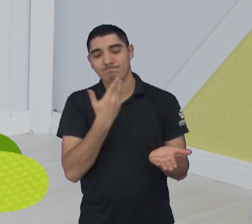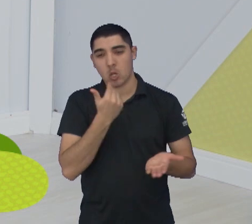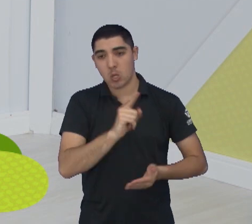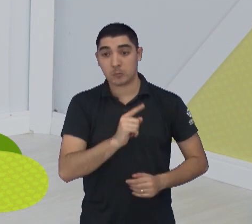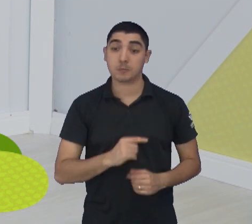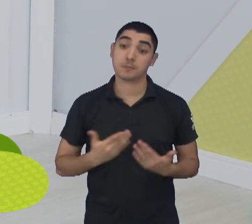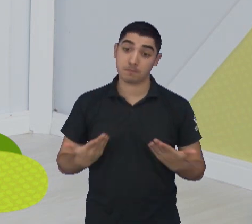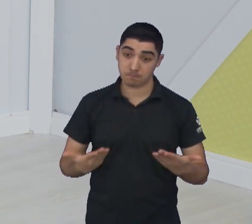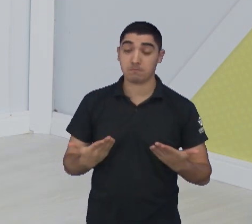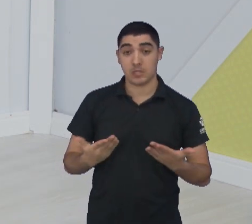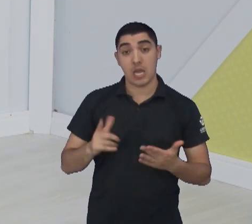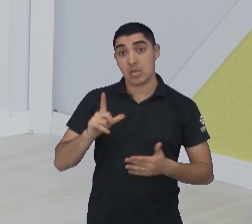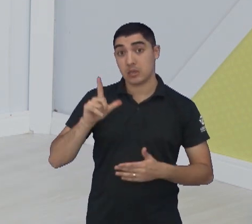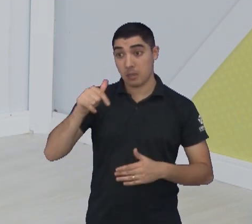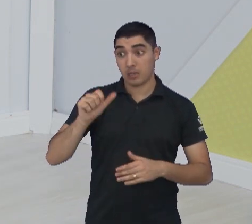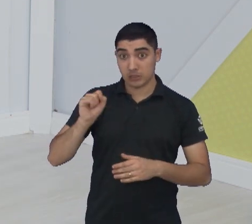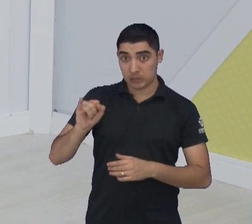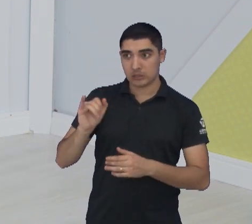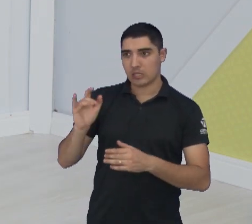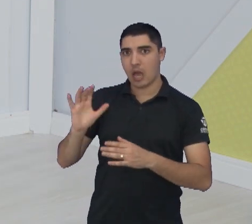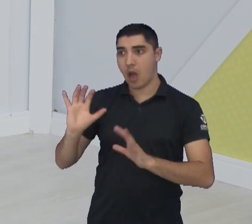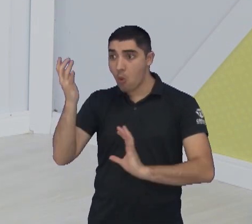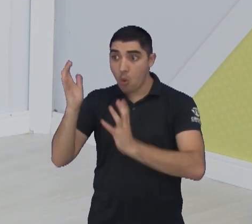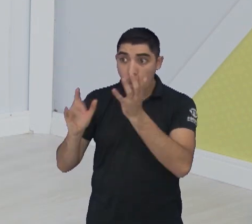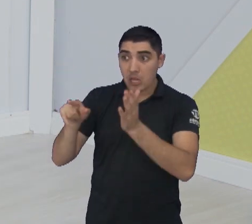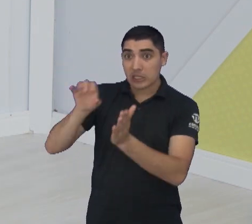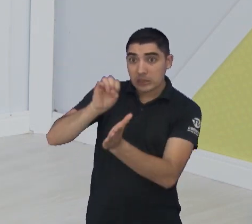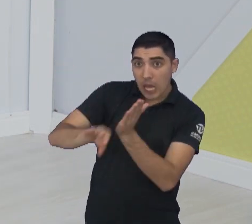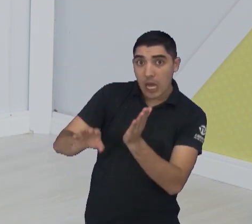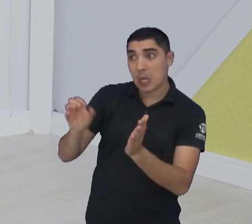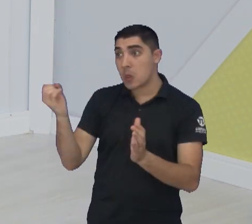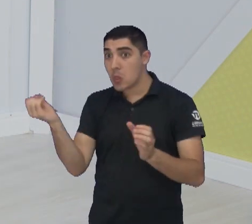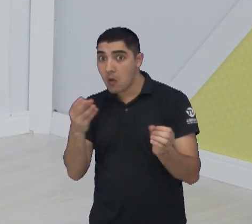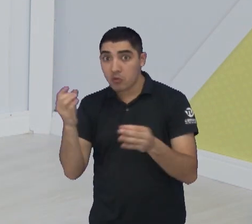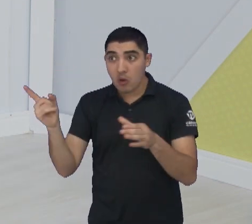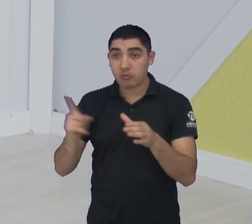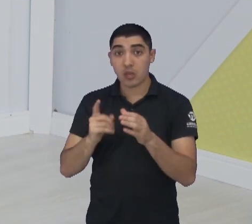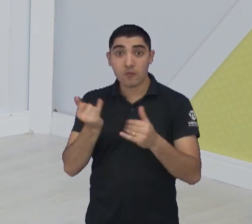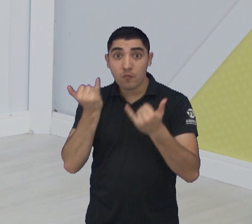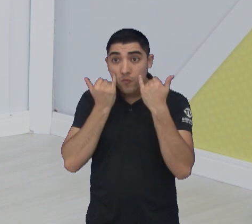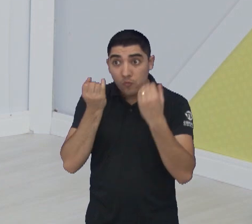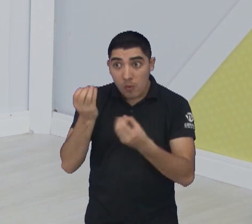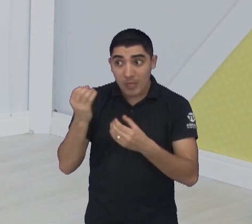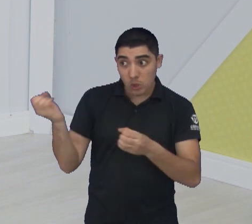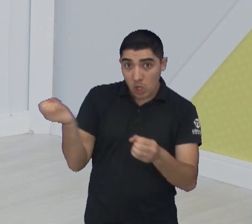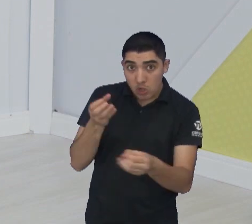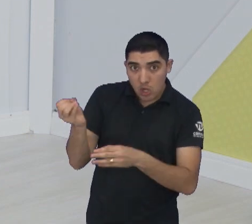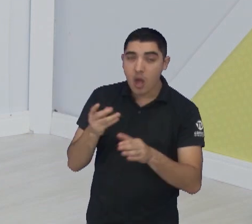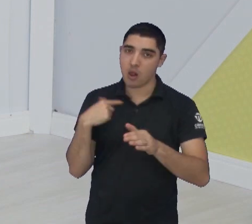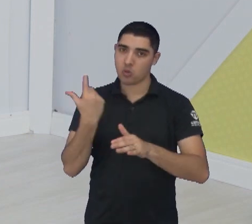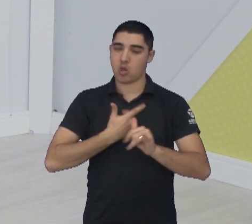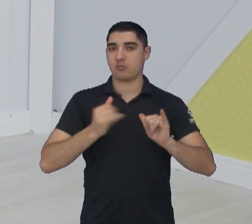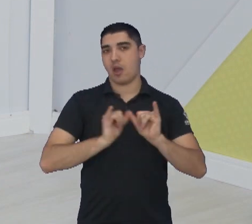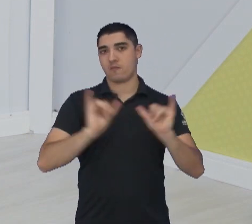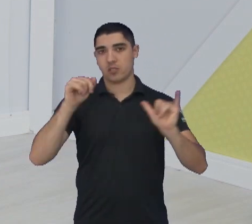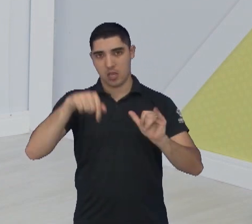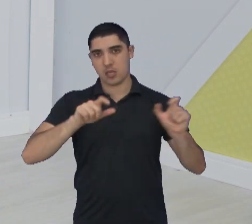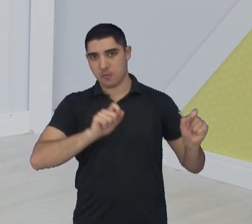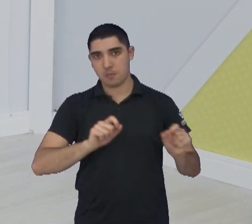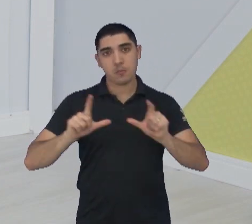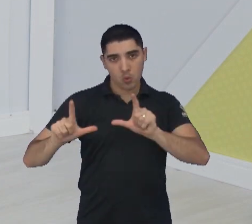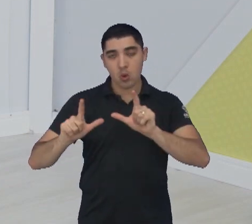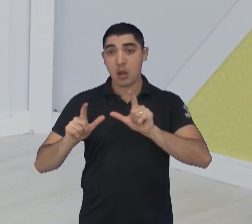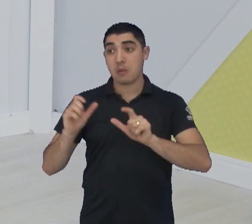isso, a gente vai falando conforme os acontecimentos, as notícias forem pipocando, né, em relação a novas contratações,